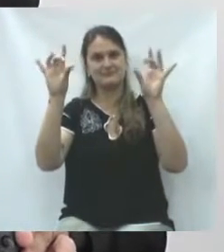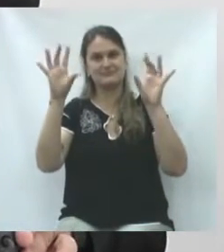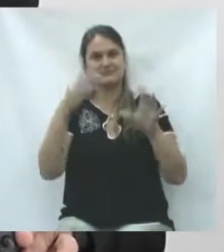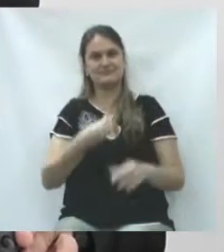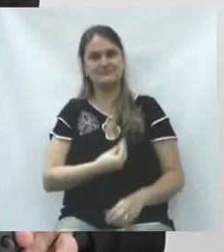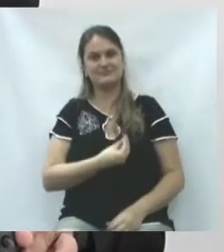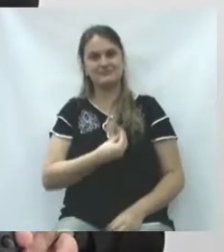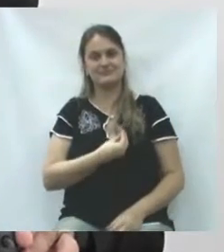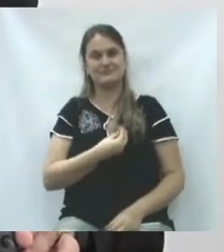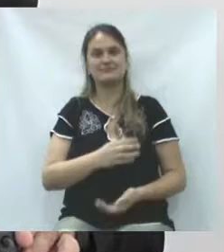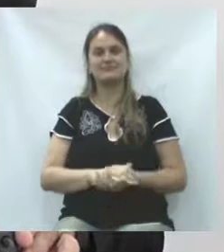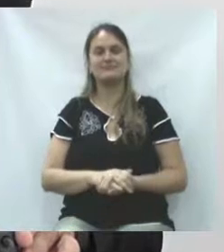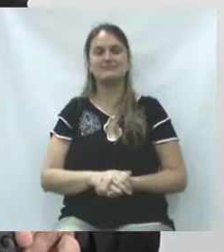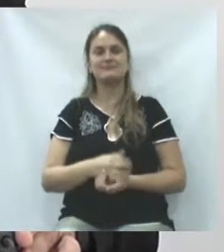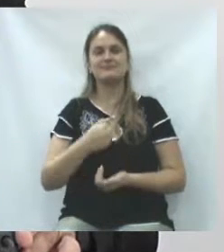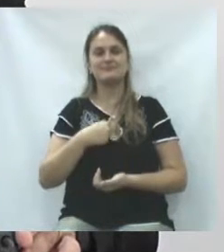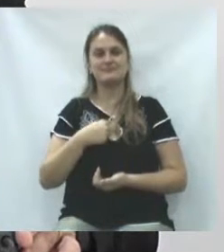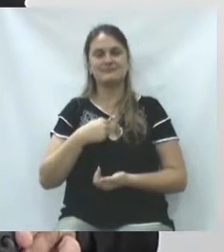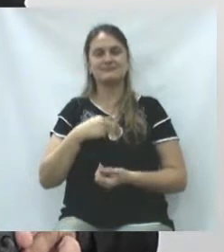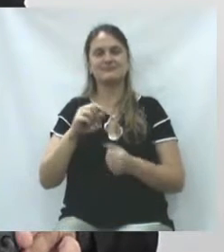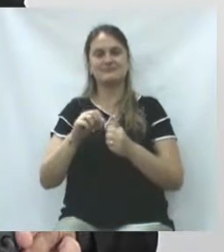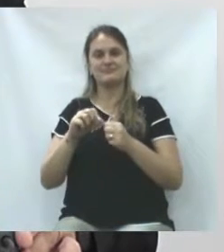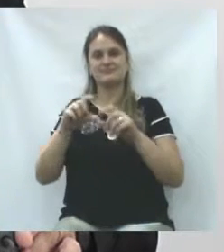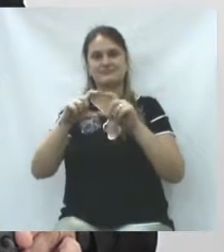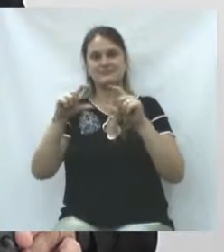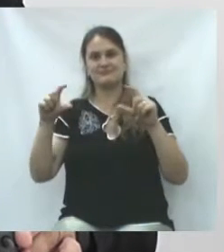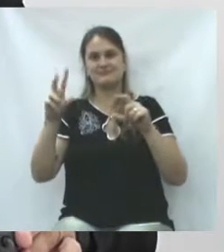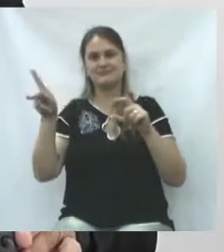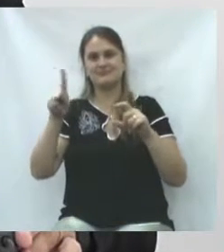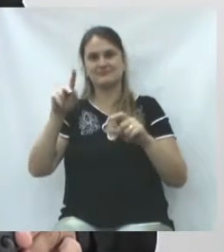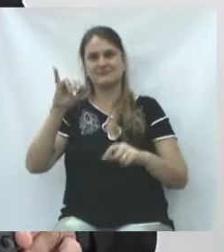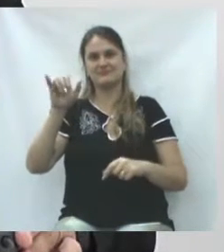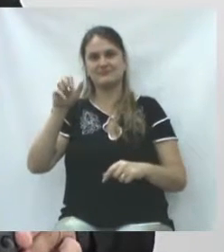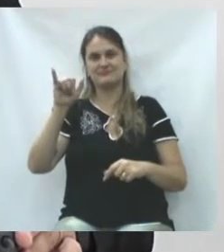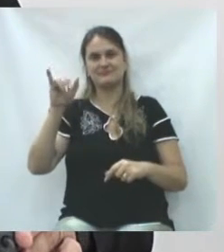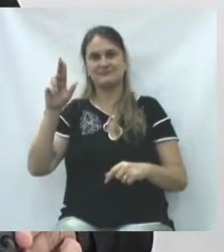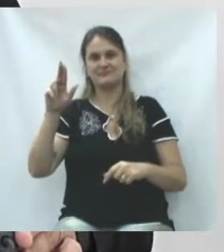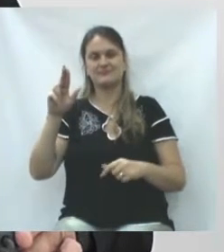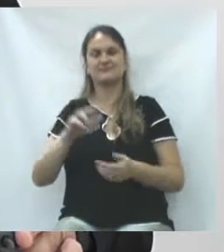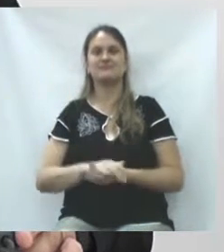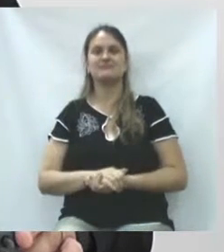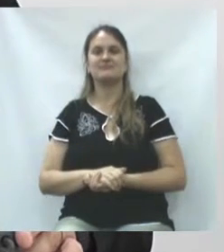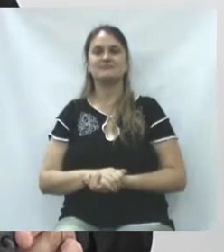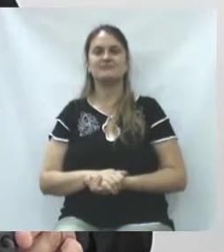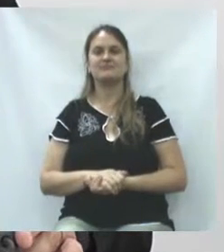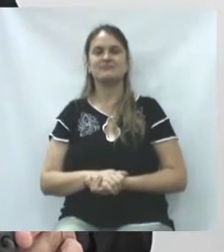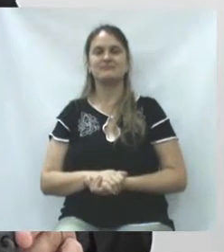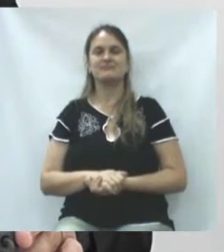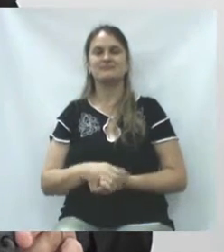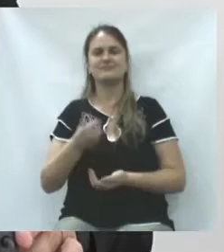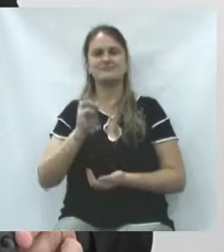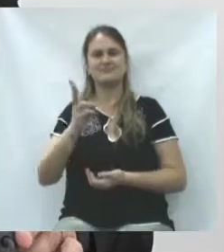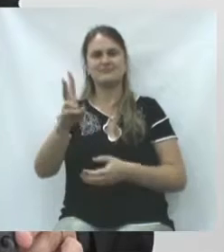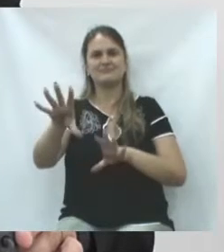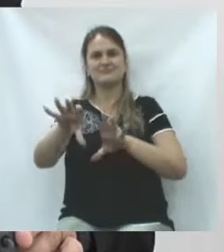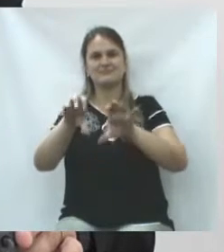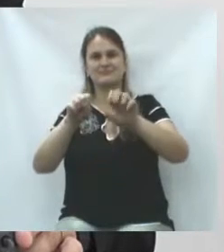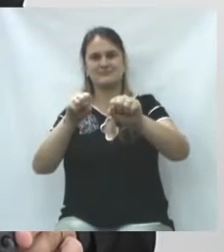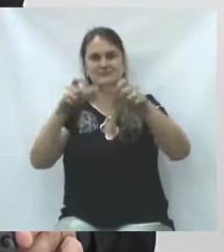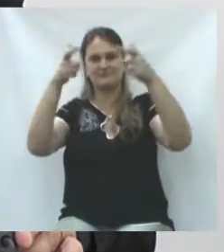vou parafrasear aqui o professor Jair Brunhago, que, nas formaturas do ProERD, ele sempre falava